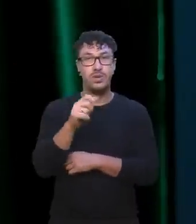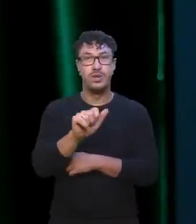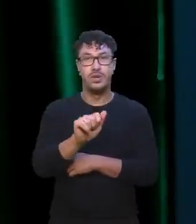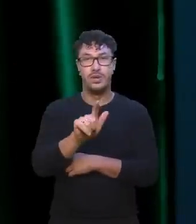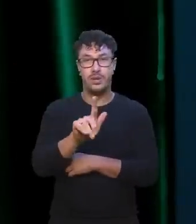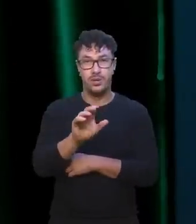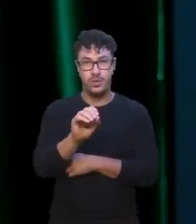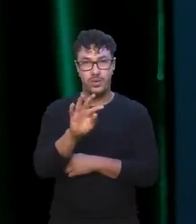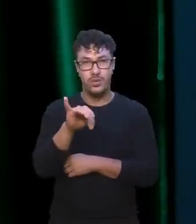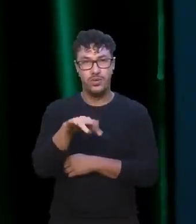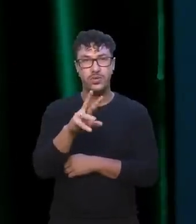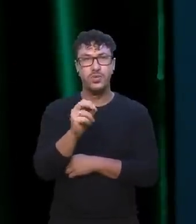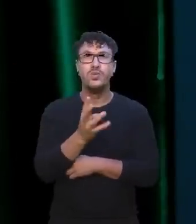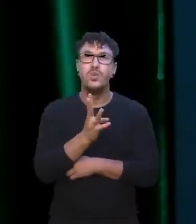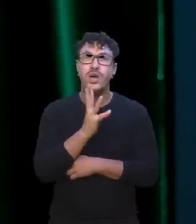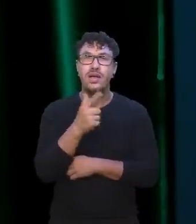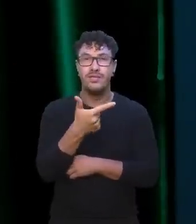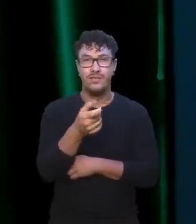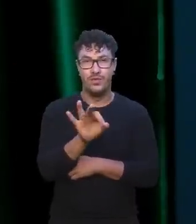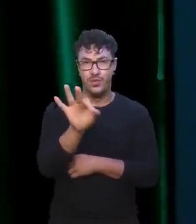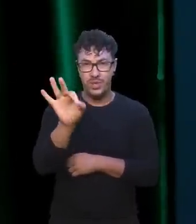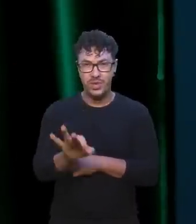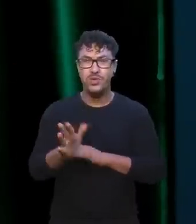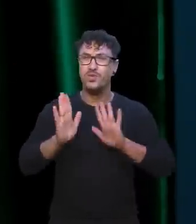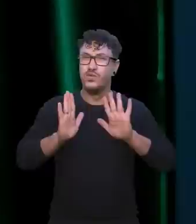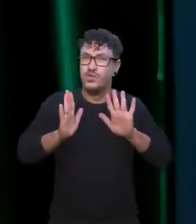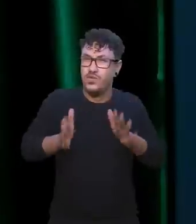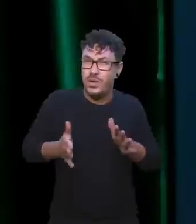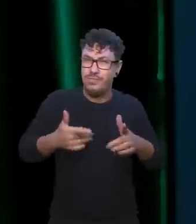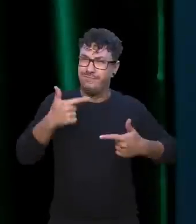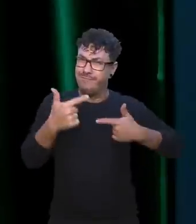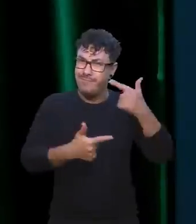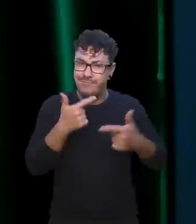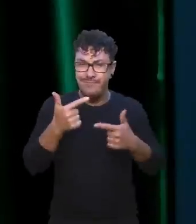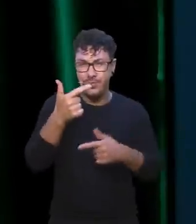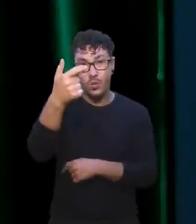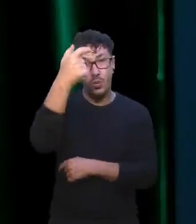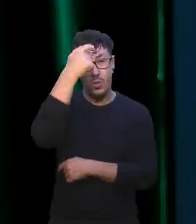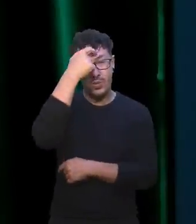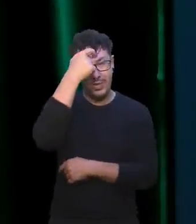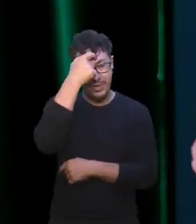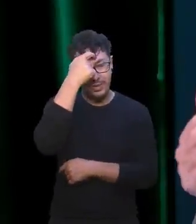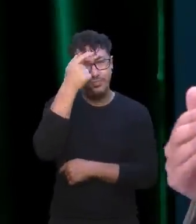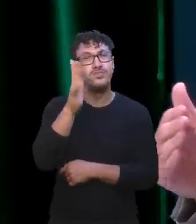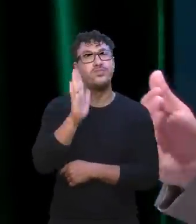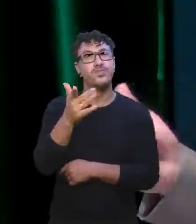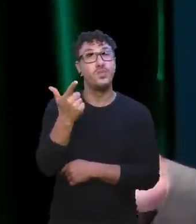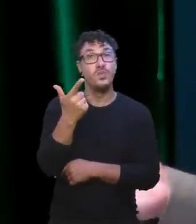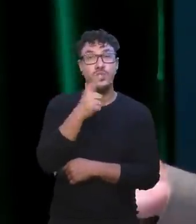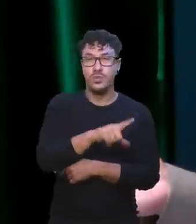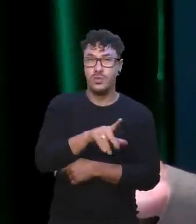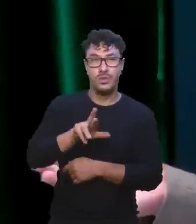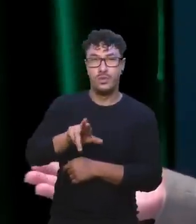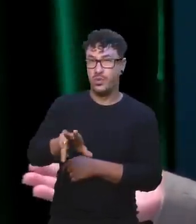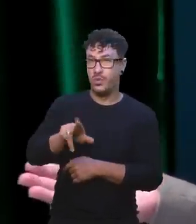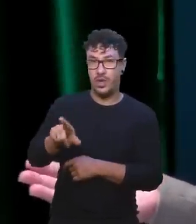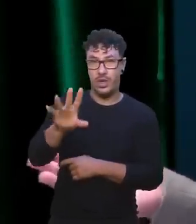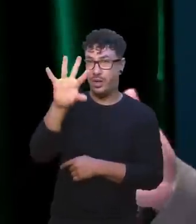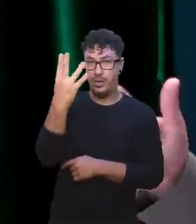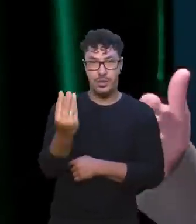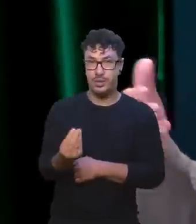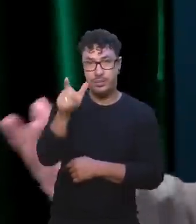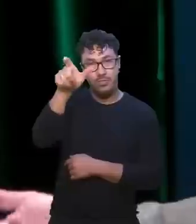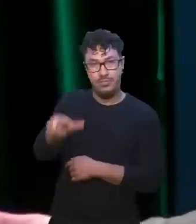os 20% já mais engajados, mais conscientes. Não estamos falando aqui dos espíritas neste